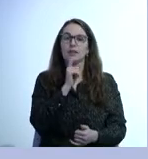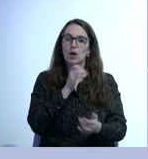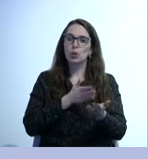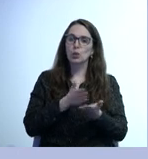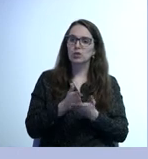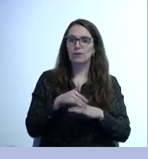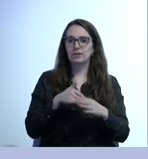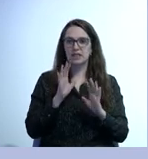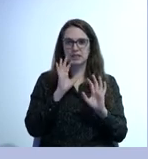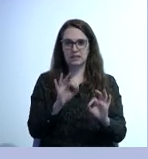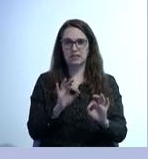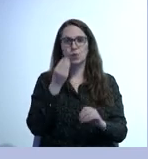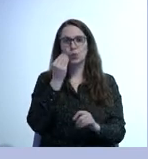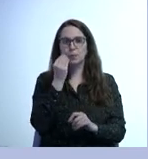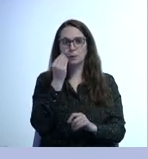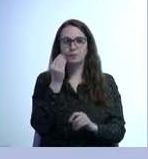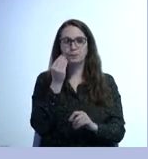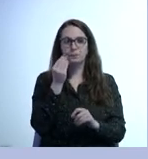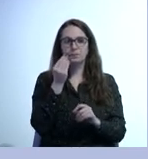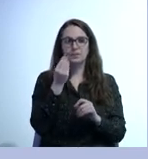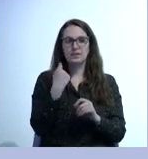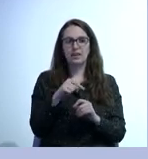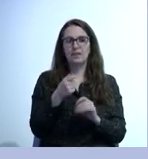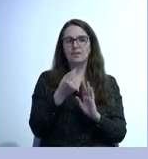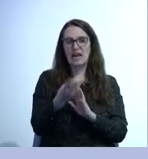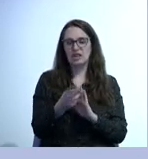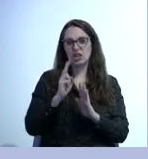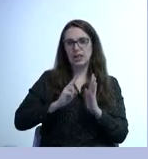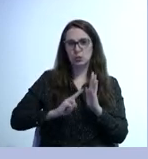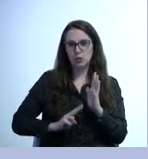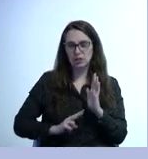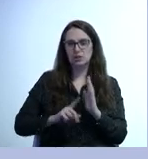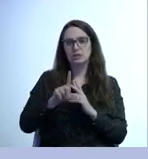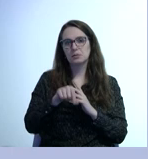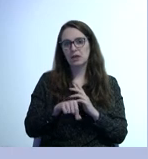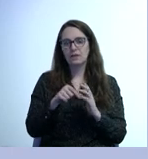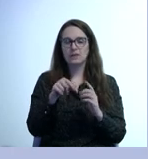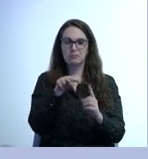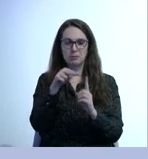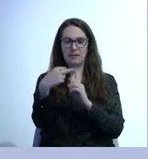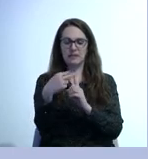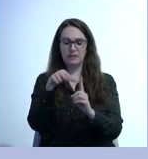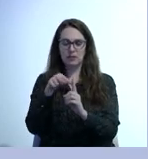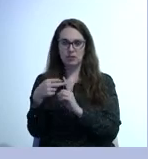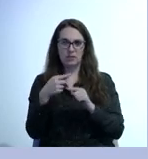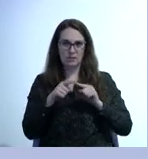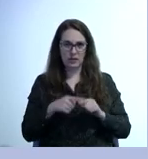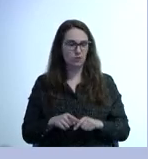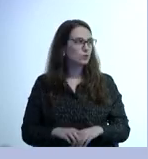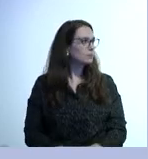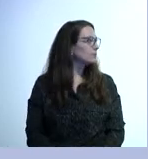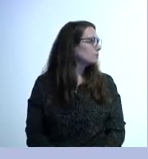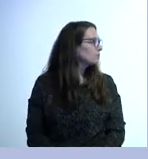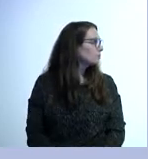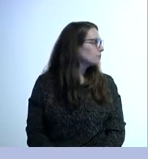este exercício de introduzir várias leituras em relação àquilo que está aqui a ser apresentado.